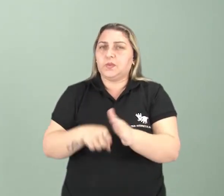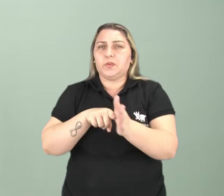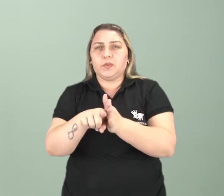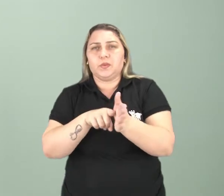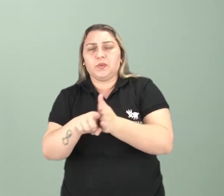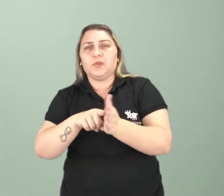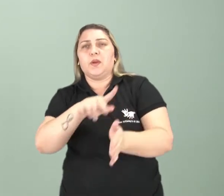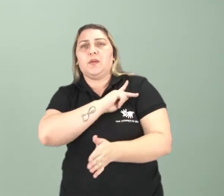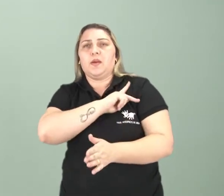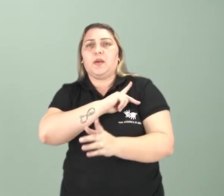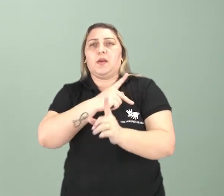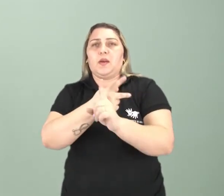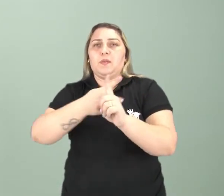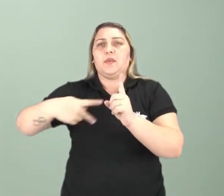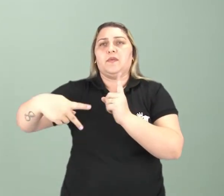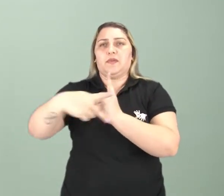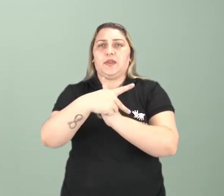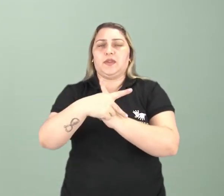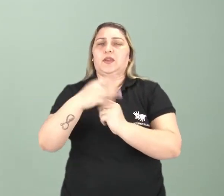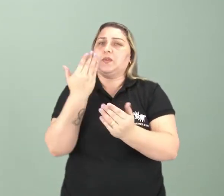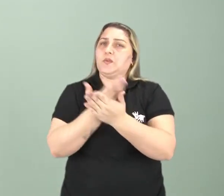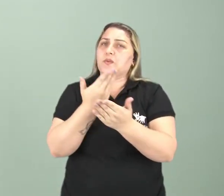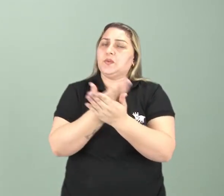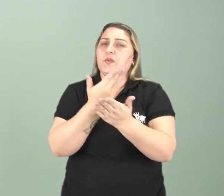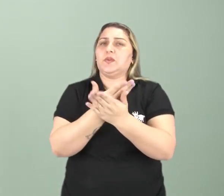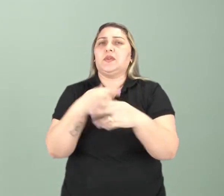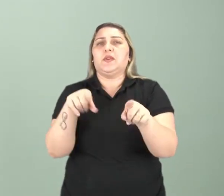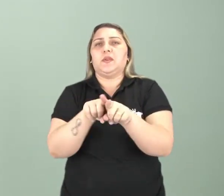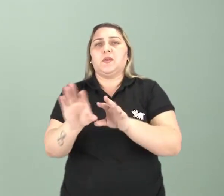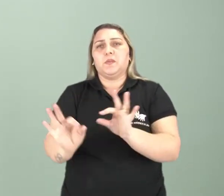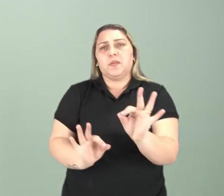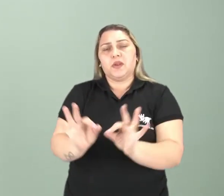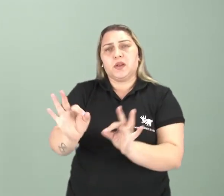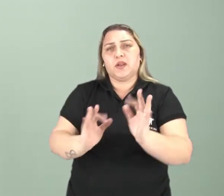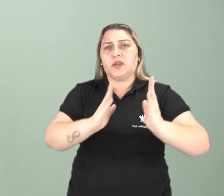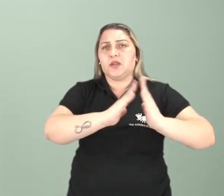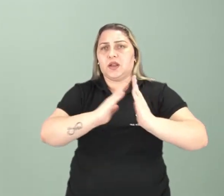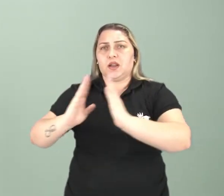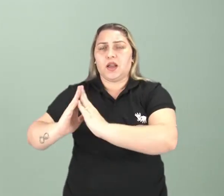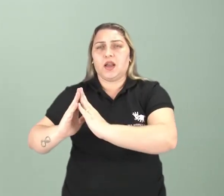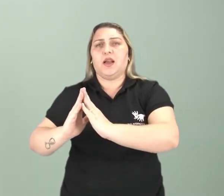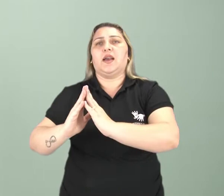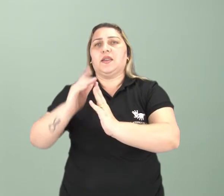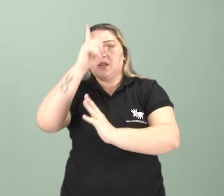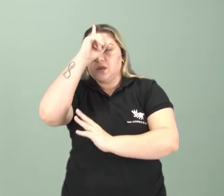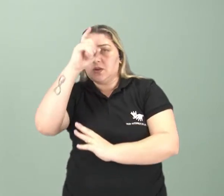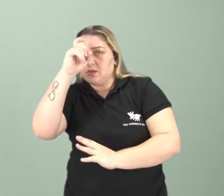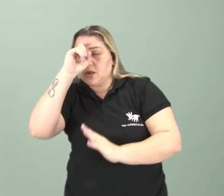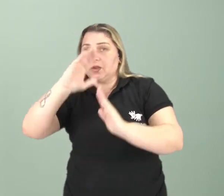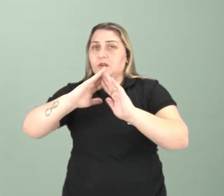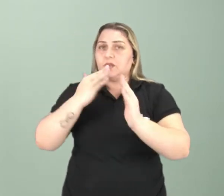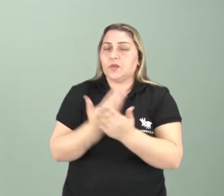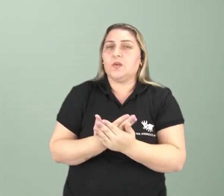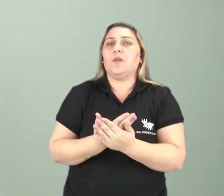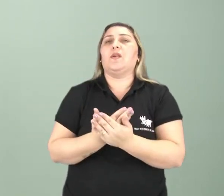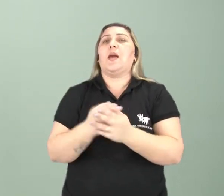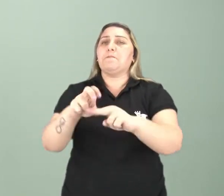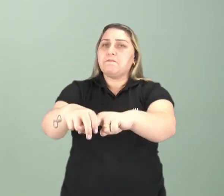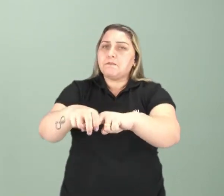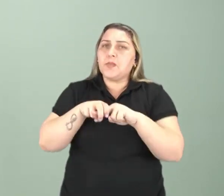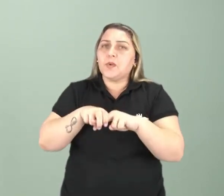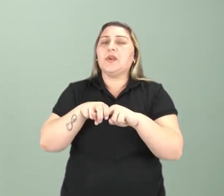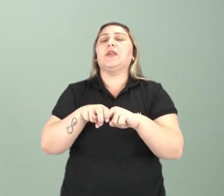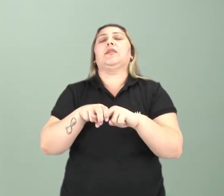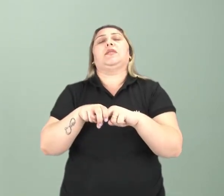para previdência social, por exemplo, estudos necessários para planejamento de habitação, de hospitais, de escolas. É por isso